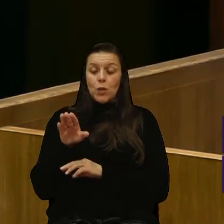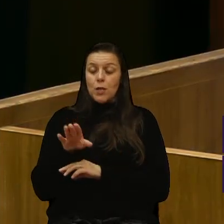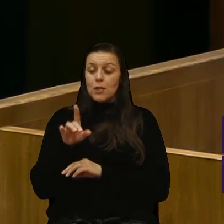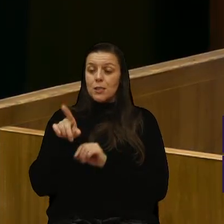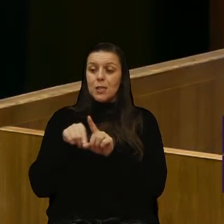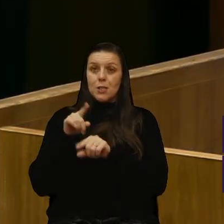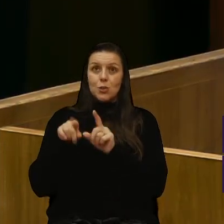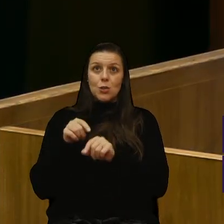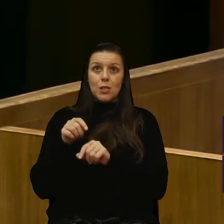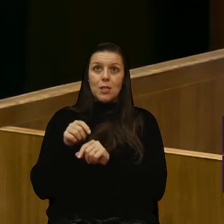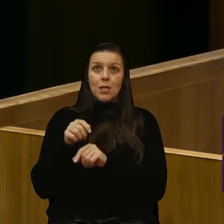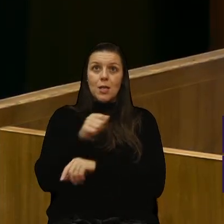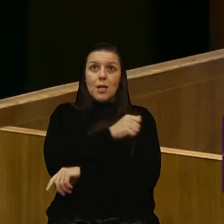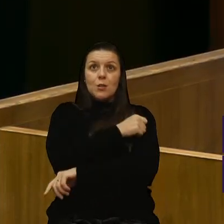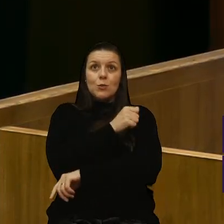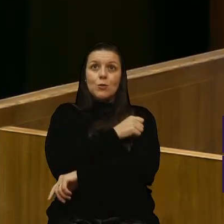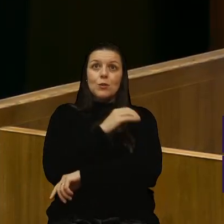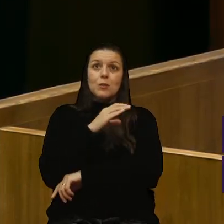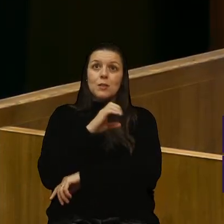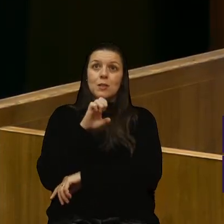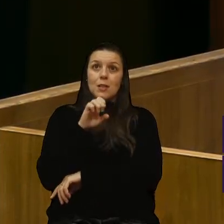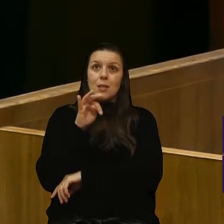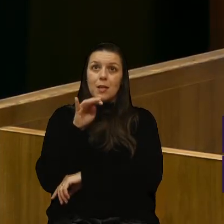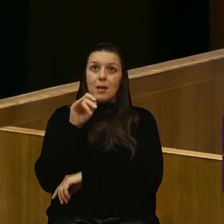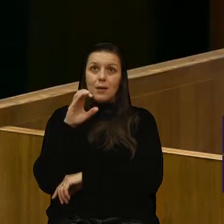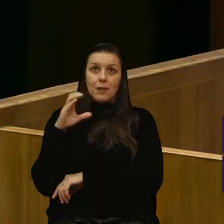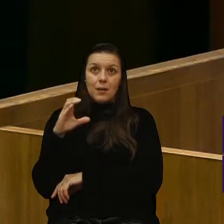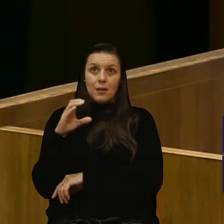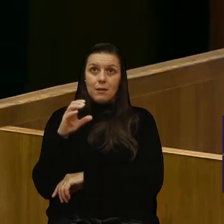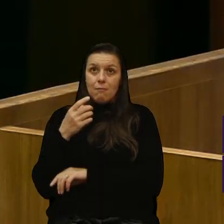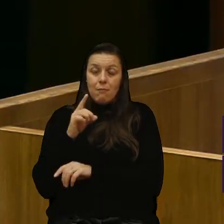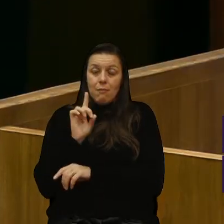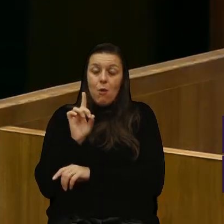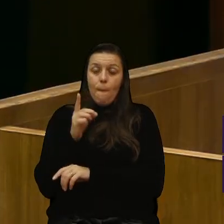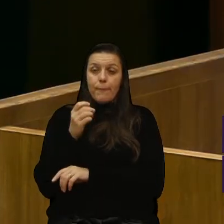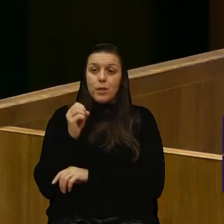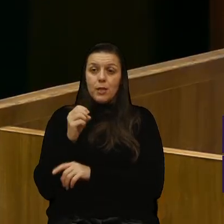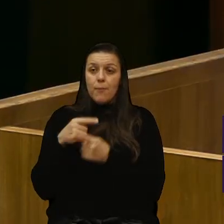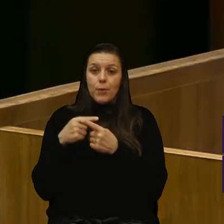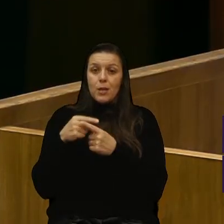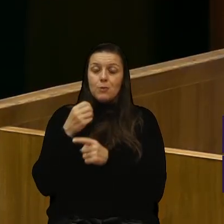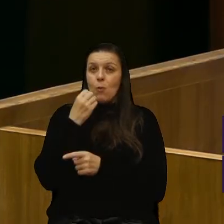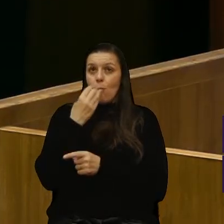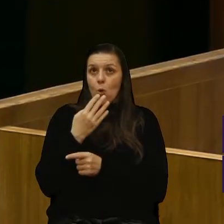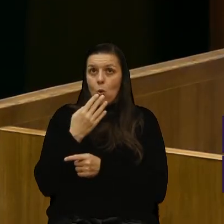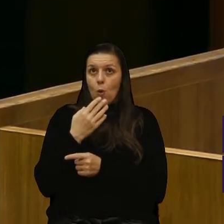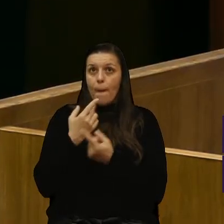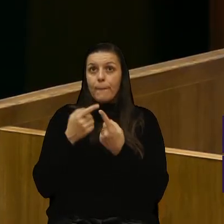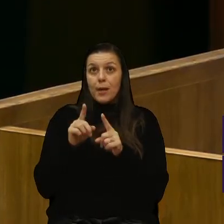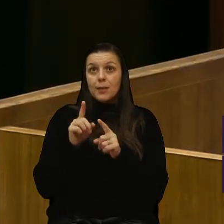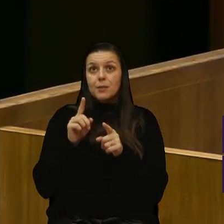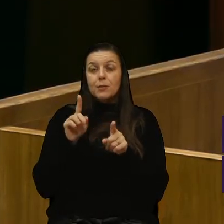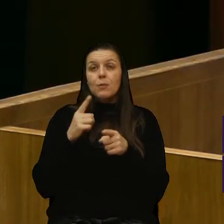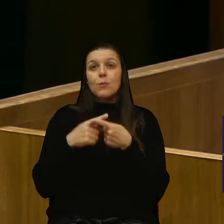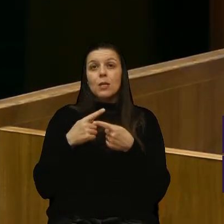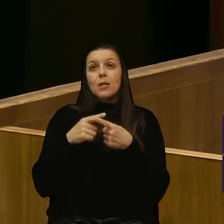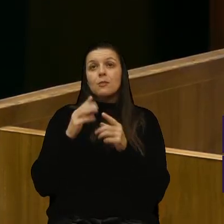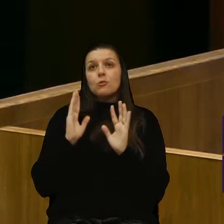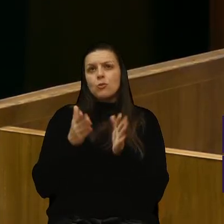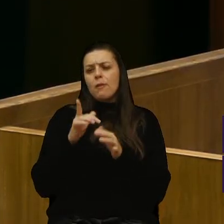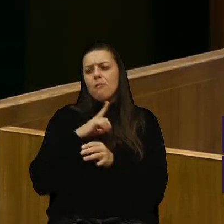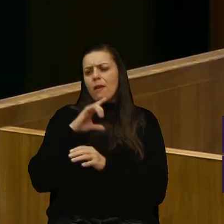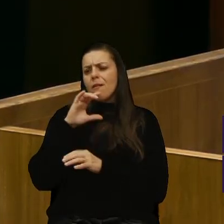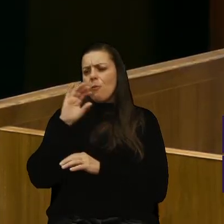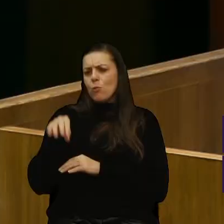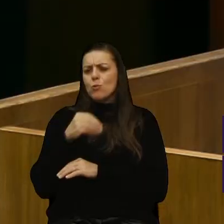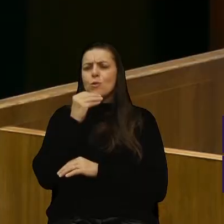selecionei alunos do CETEC. Não porque eles não são bons o suficiente, mas porque eles já têm muitas